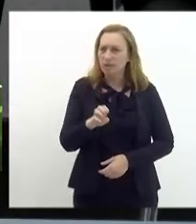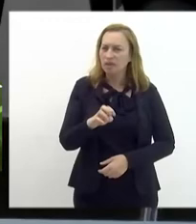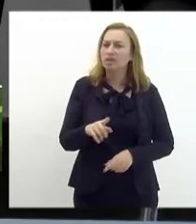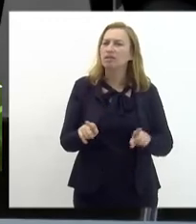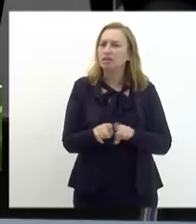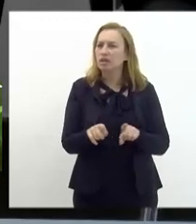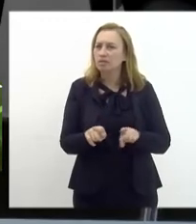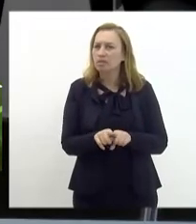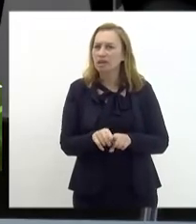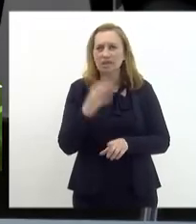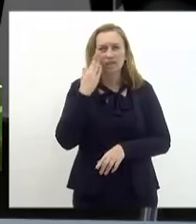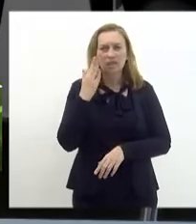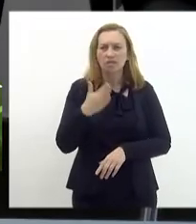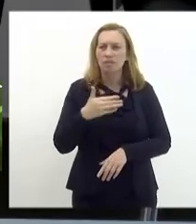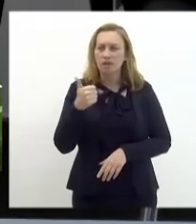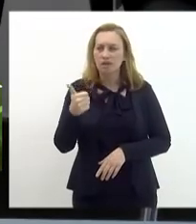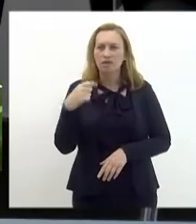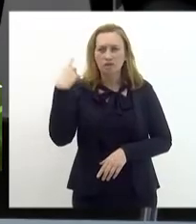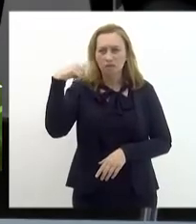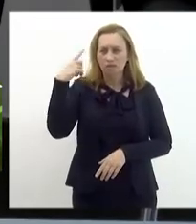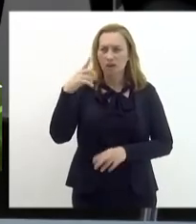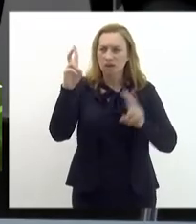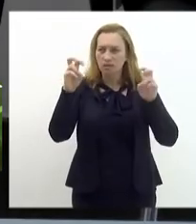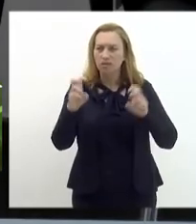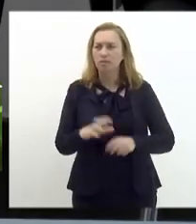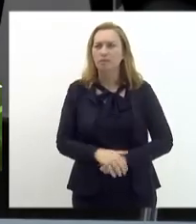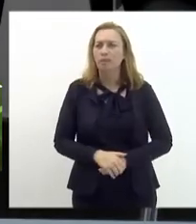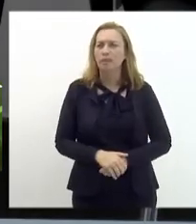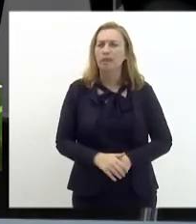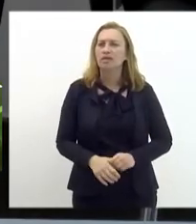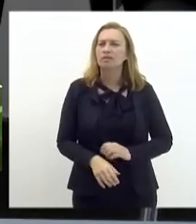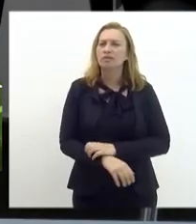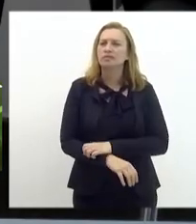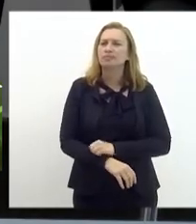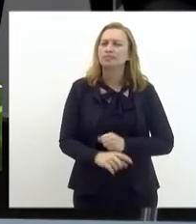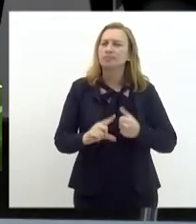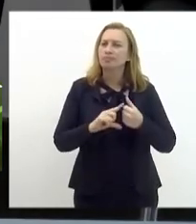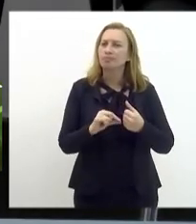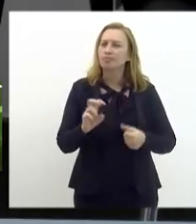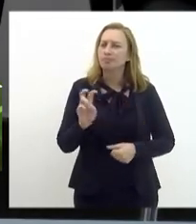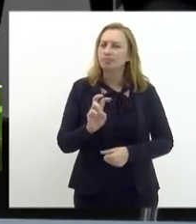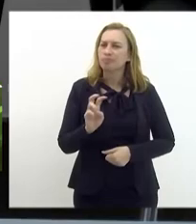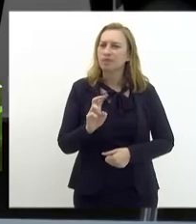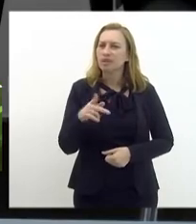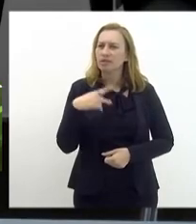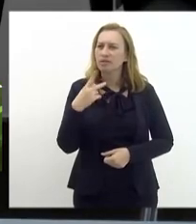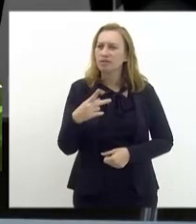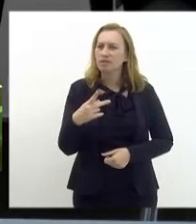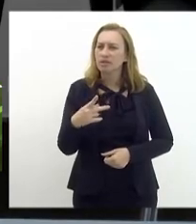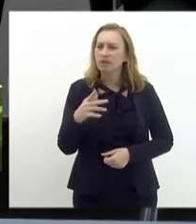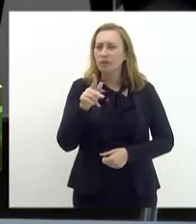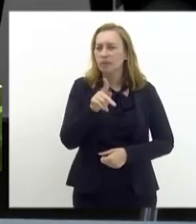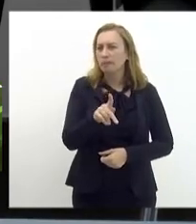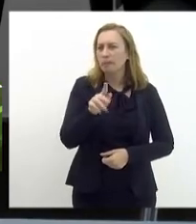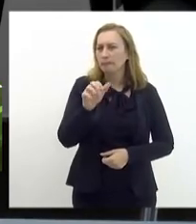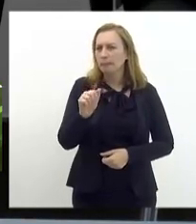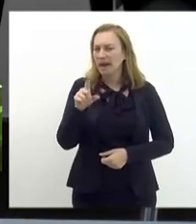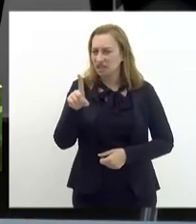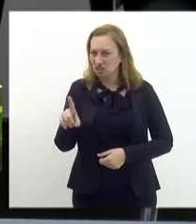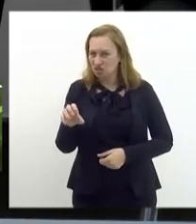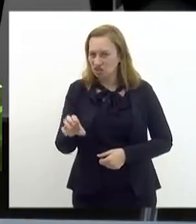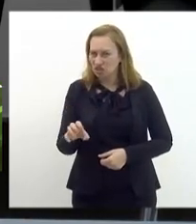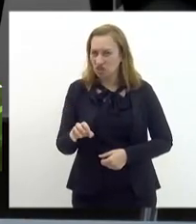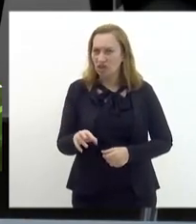também entendedor um pouco, por ser advogado do tema. No artigo 5º, fala na abertura do PAD, relativo